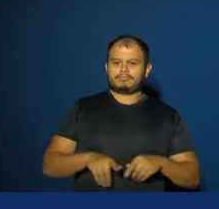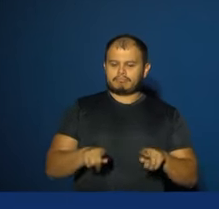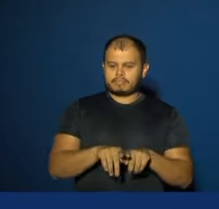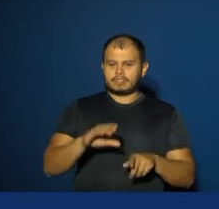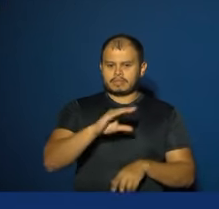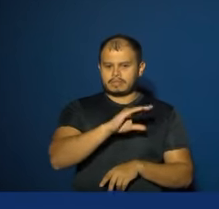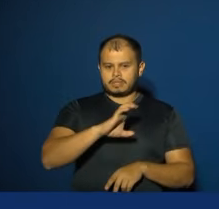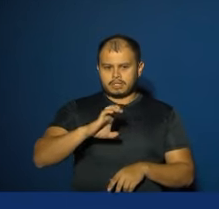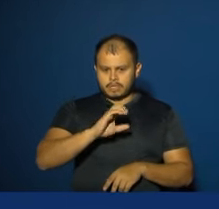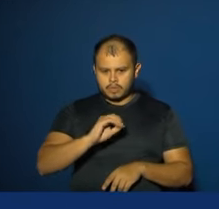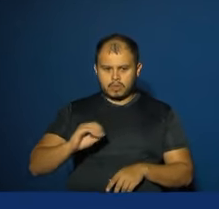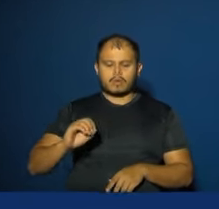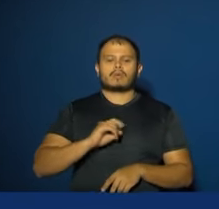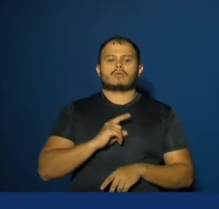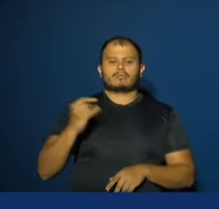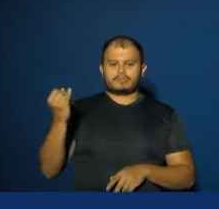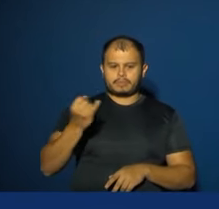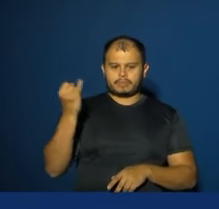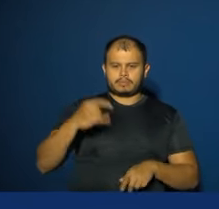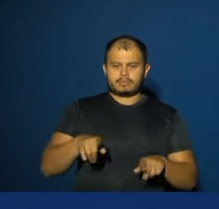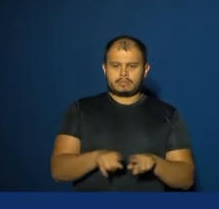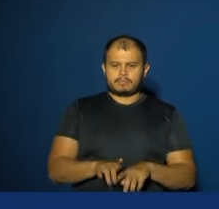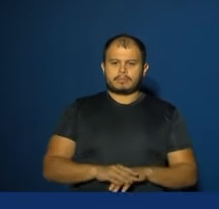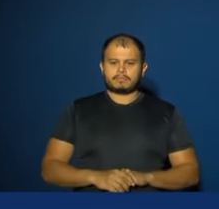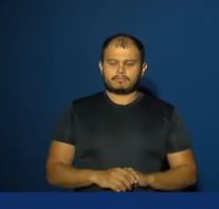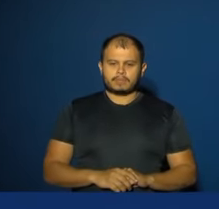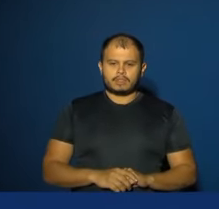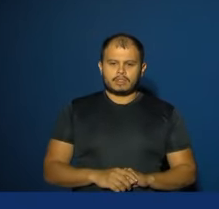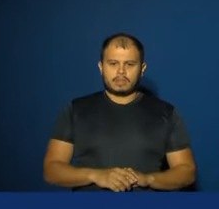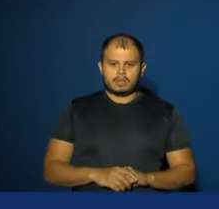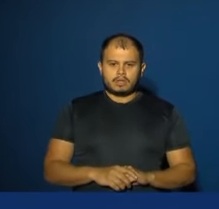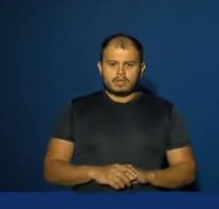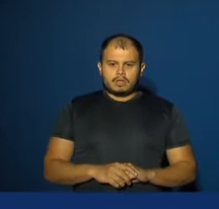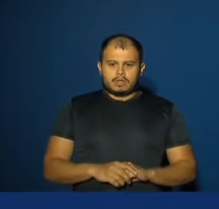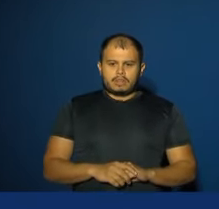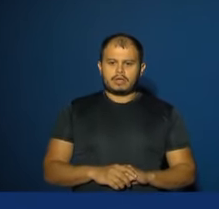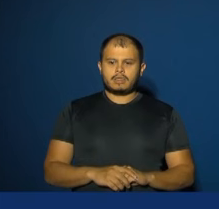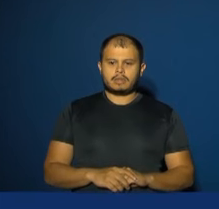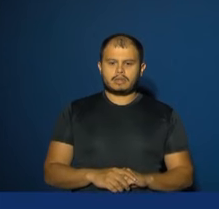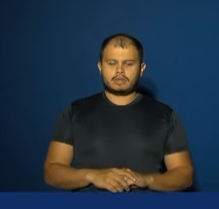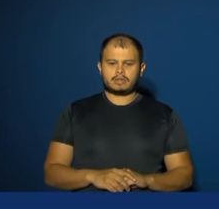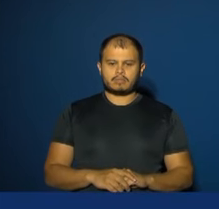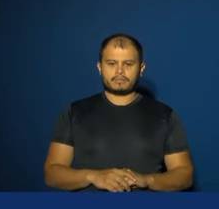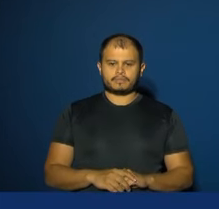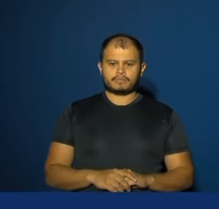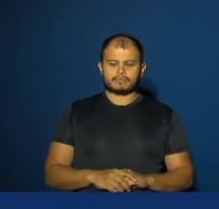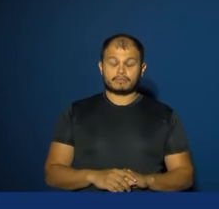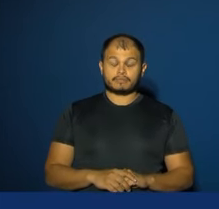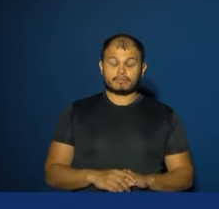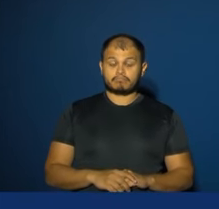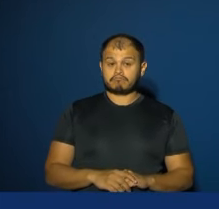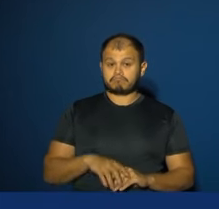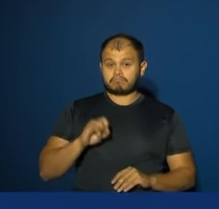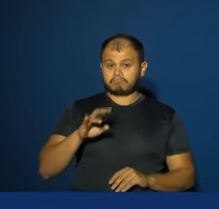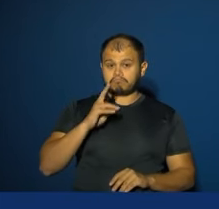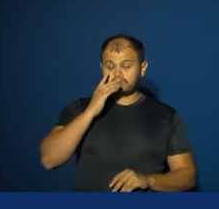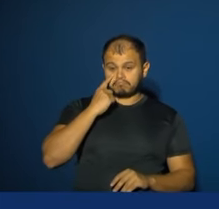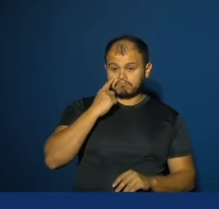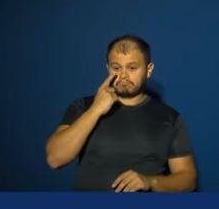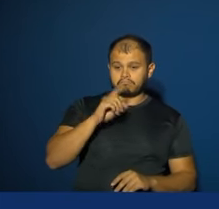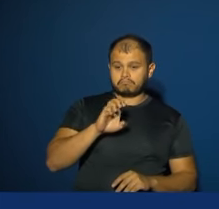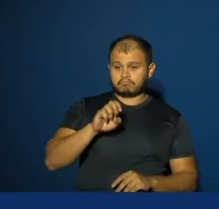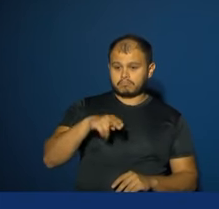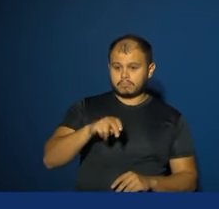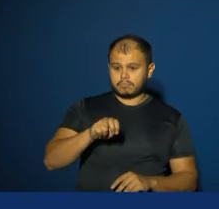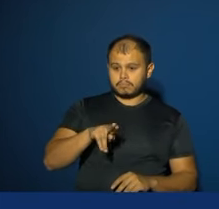também bastante importante, o nosso diretor-geral aqui da agência. Bom, eu diria que, olhando aqui sobre a nossa perspectiva da Energisa, né,